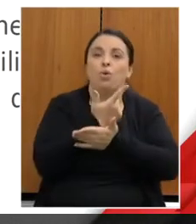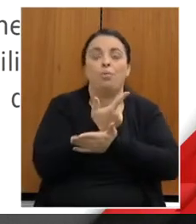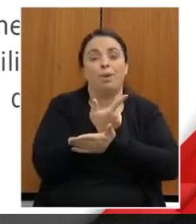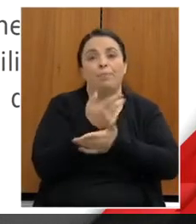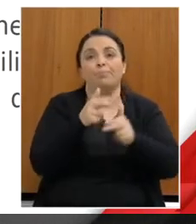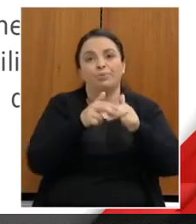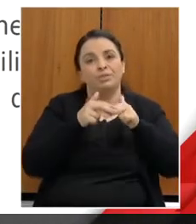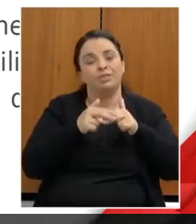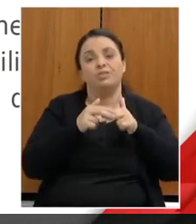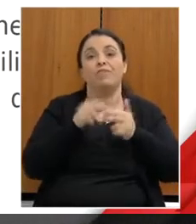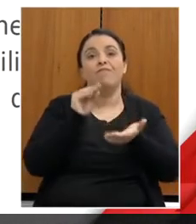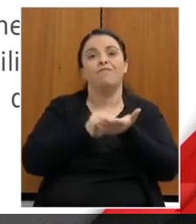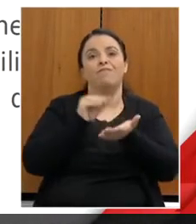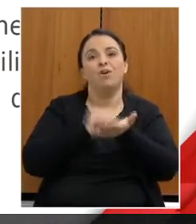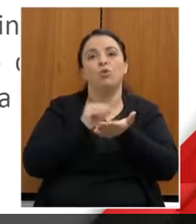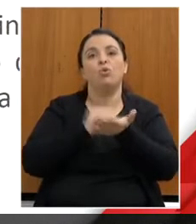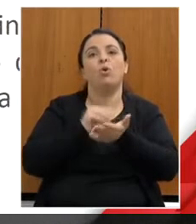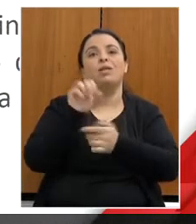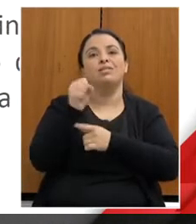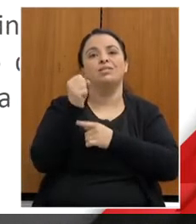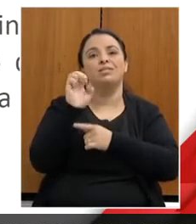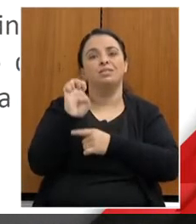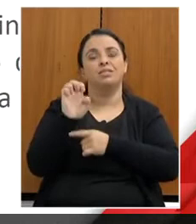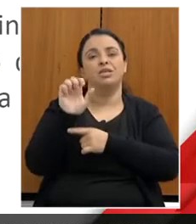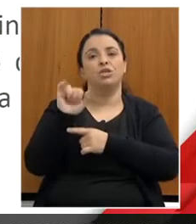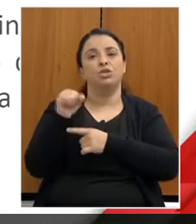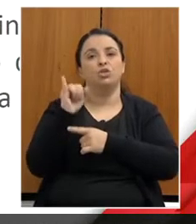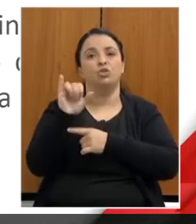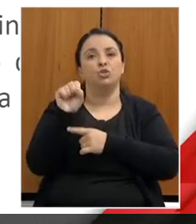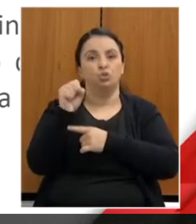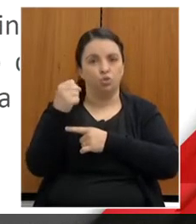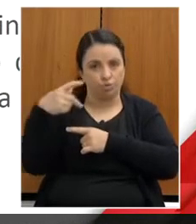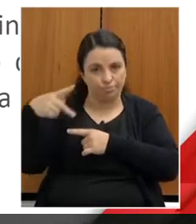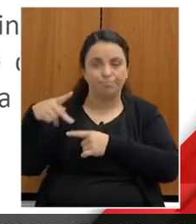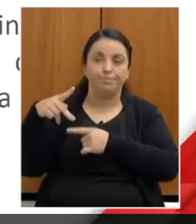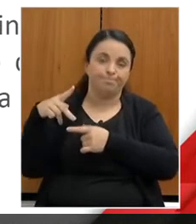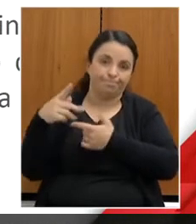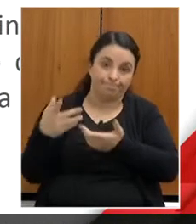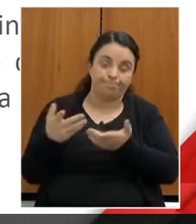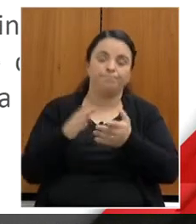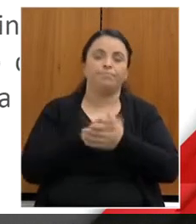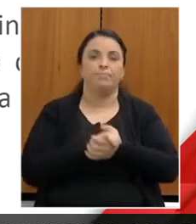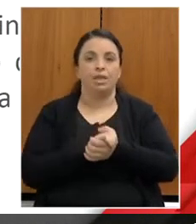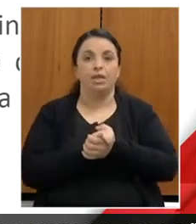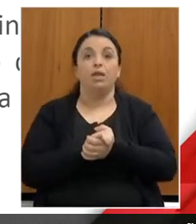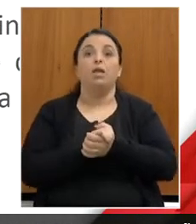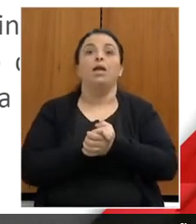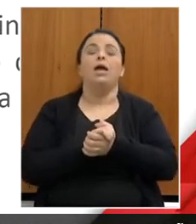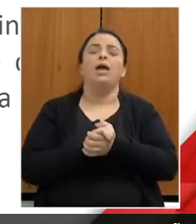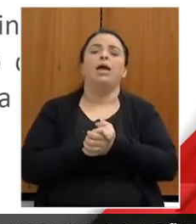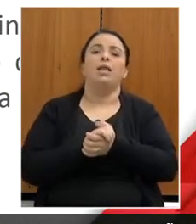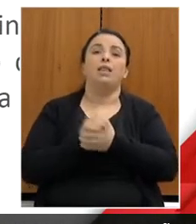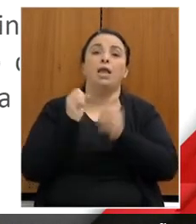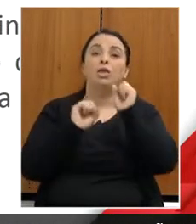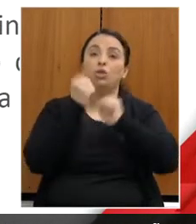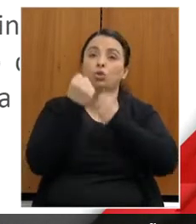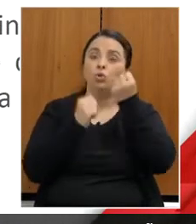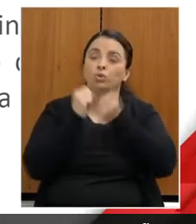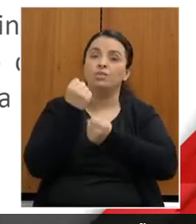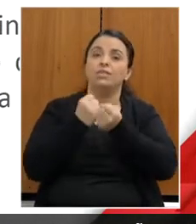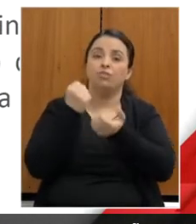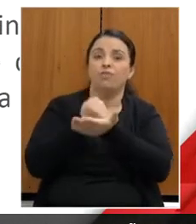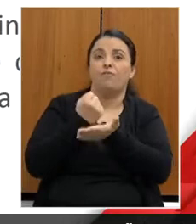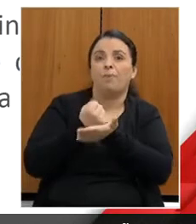pela SEJUSP. Pode passar. Estruturação da assistência farmacêutica, conseguimos atingir 100% da meta,